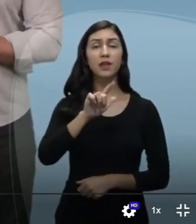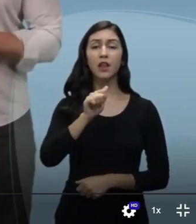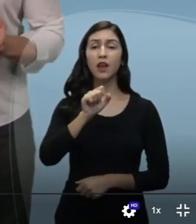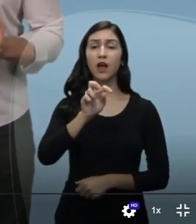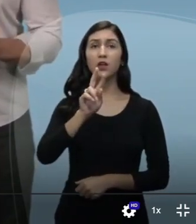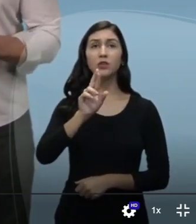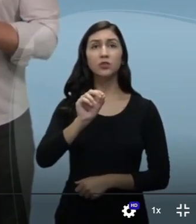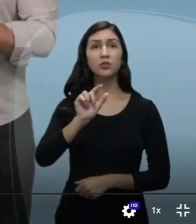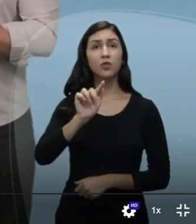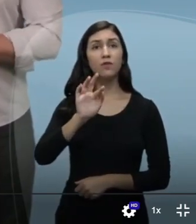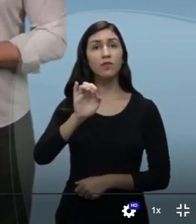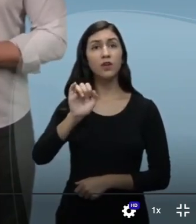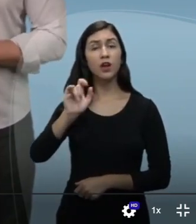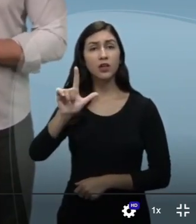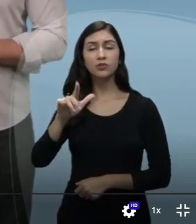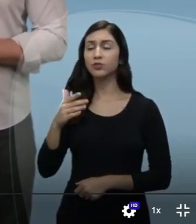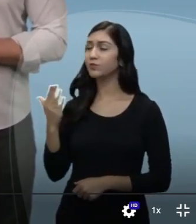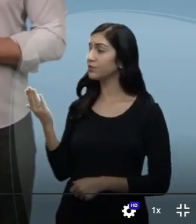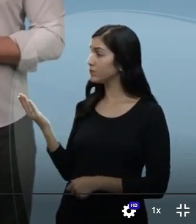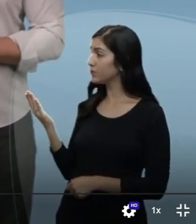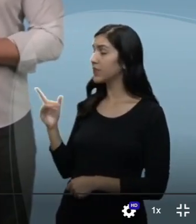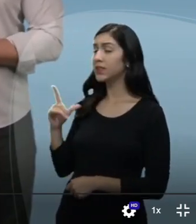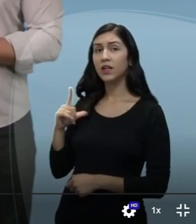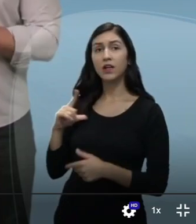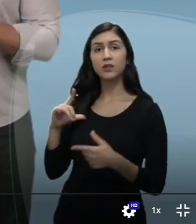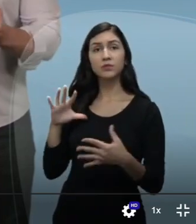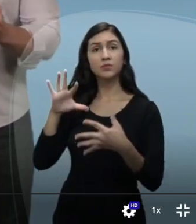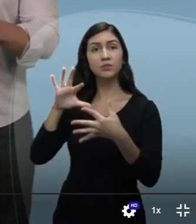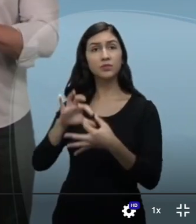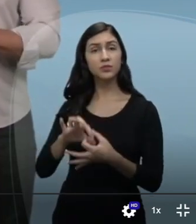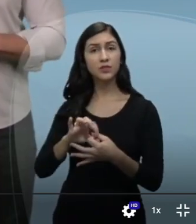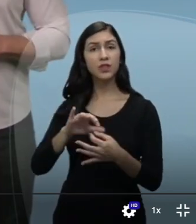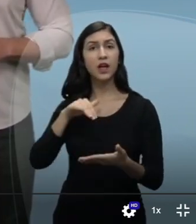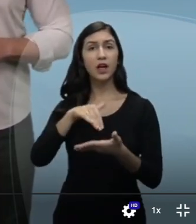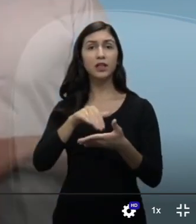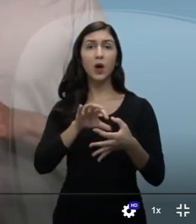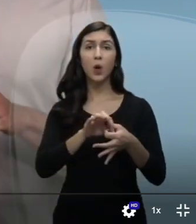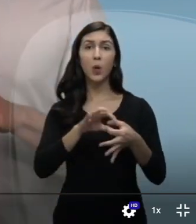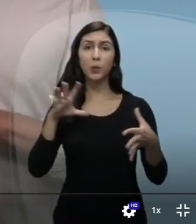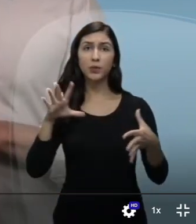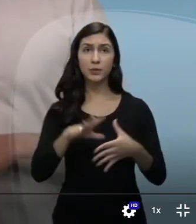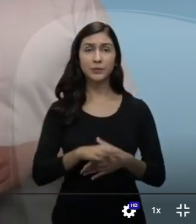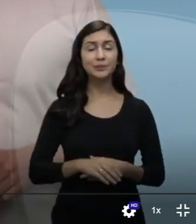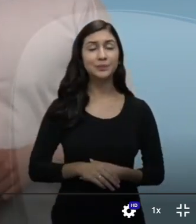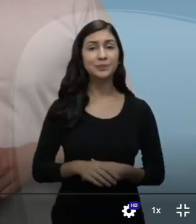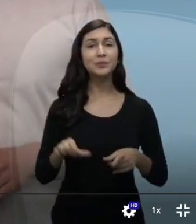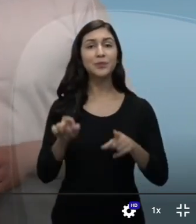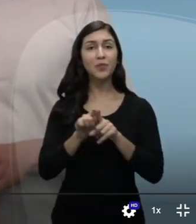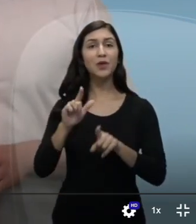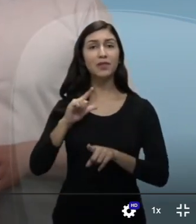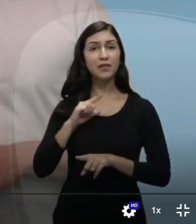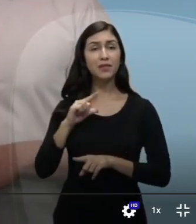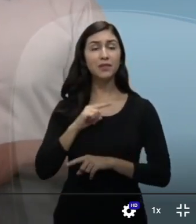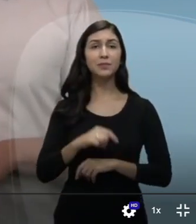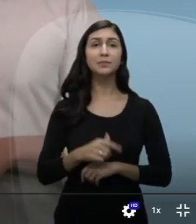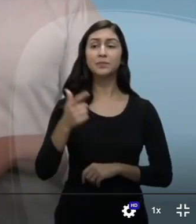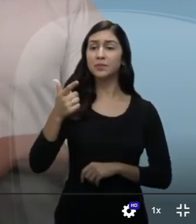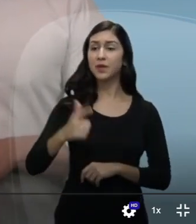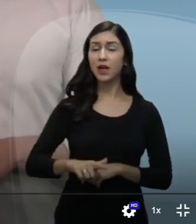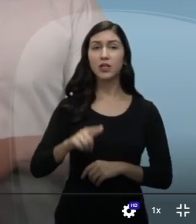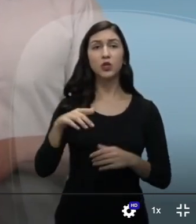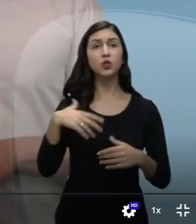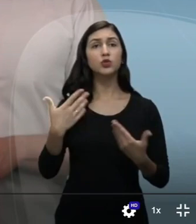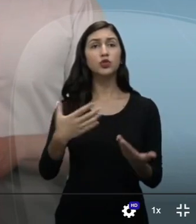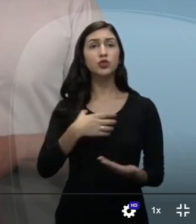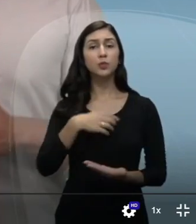elastofrágil, adotando o diagrama de deformação linear até a ruptura. Além disso, temos que considerar também o tipo de